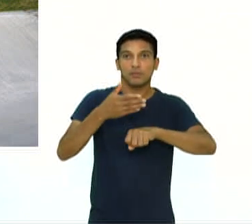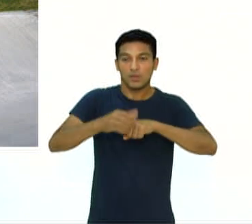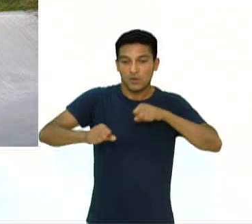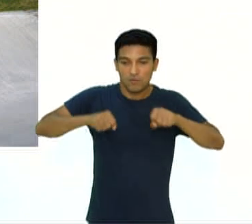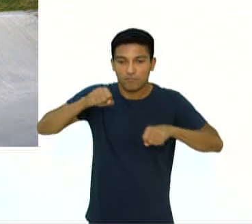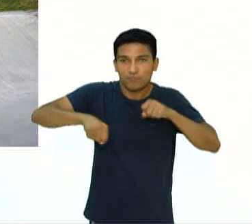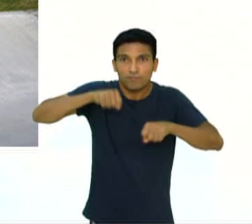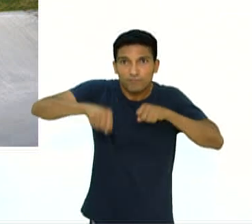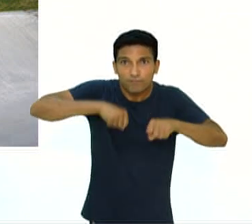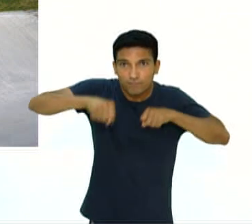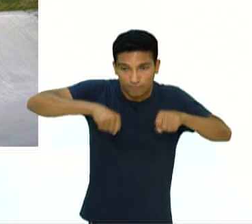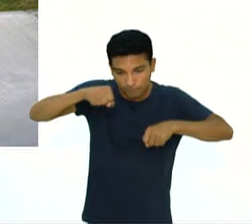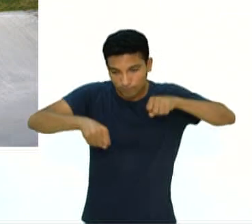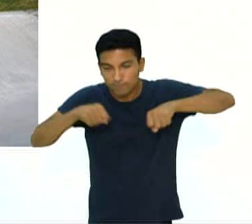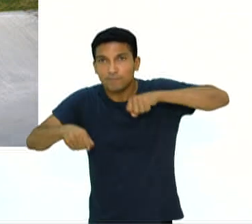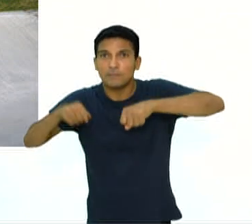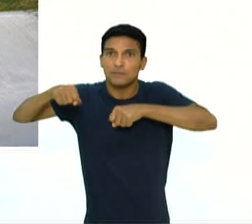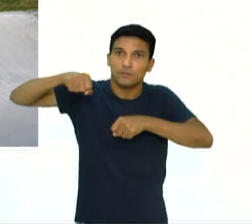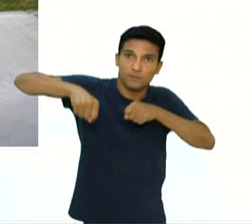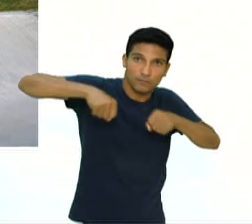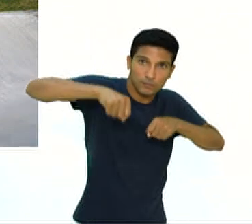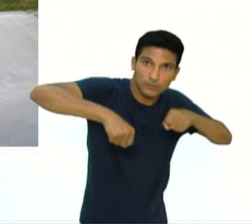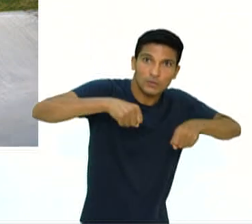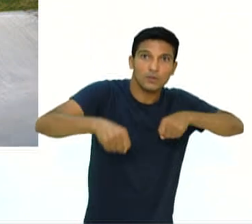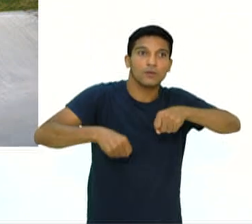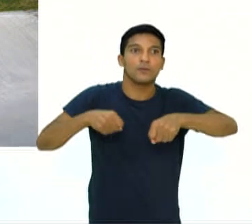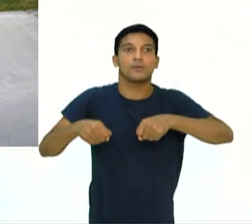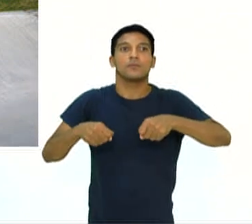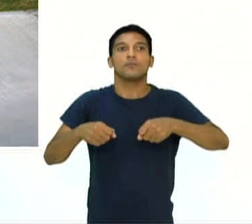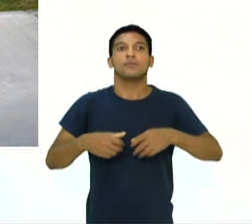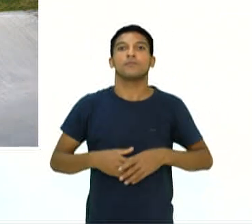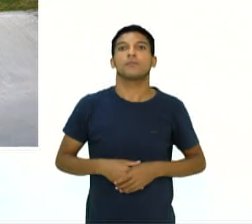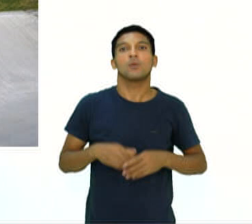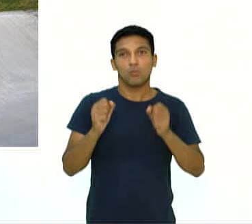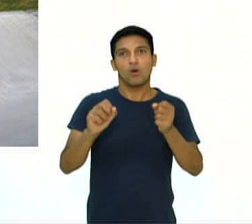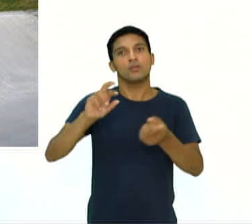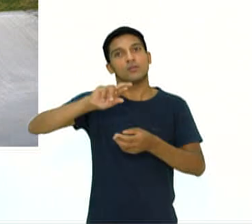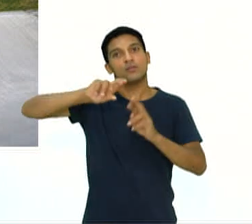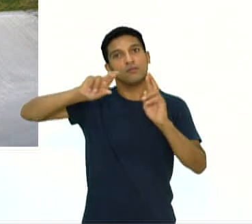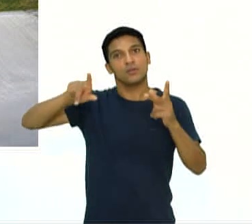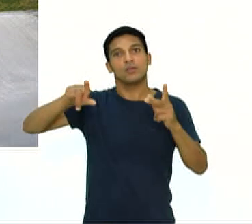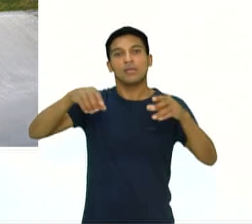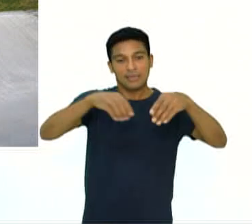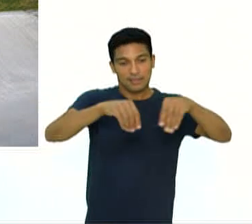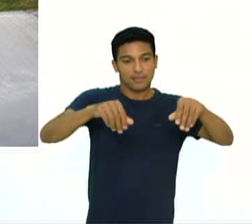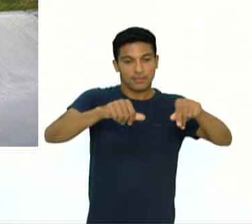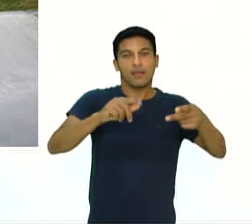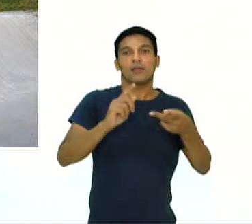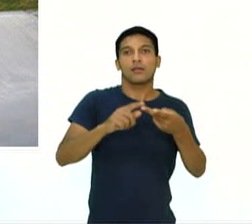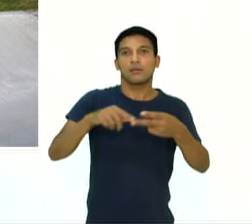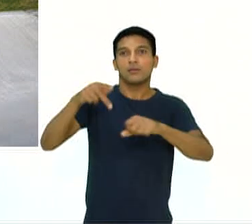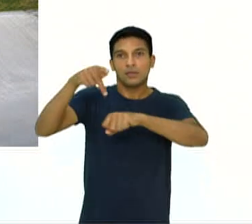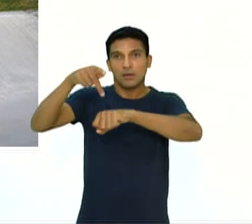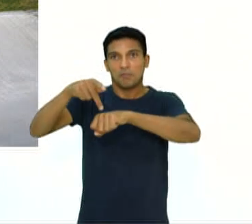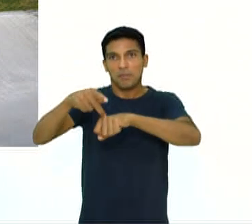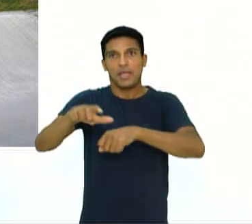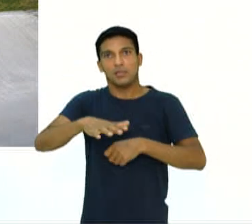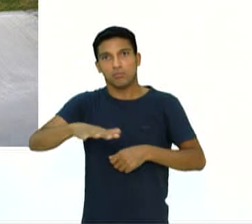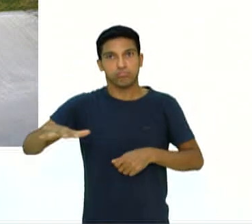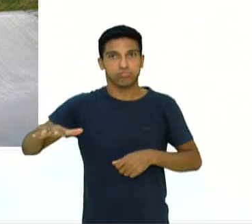em diferentes tipos de terrenos, estradas de terra, pedregulhos e trilhas. Bicicletas